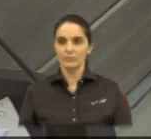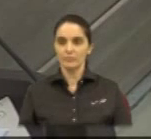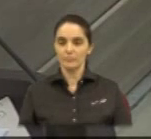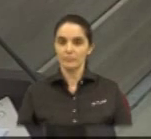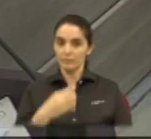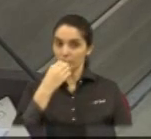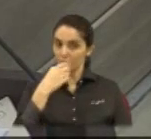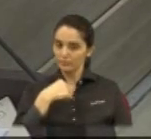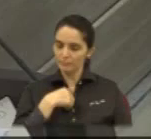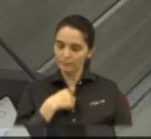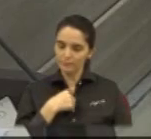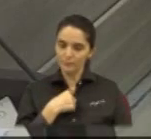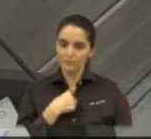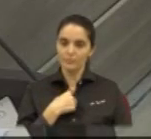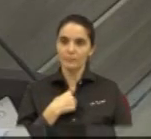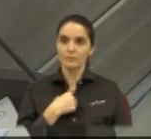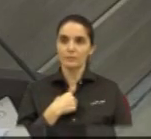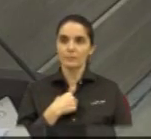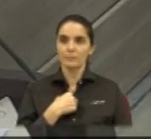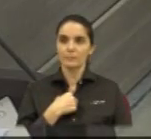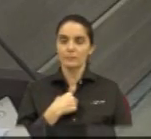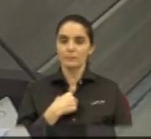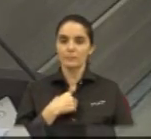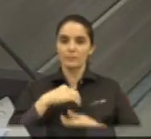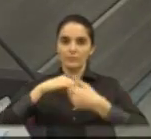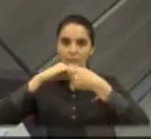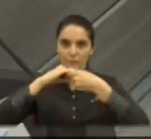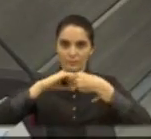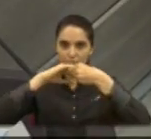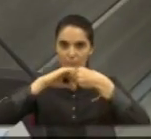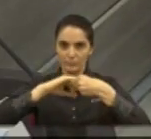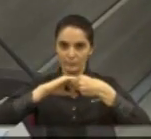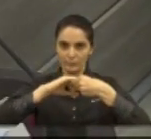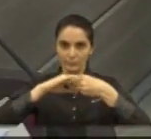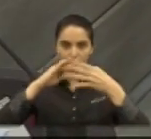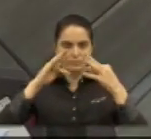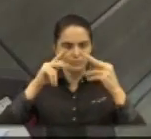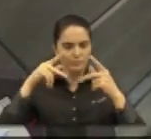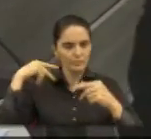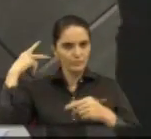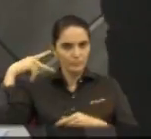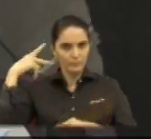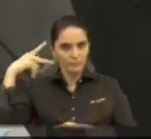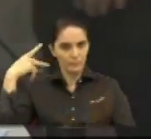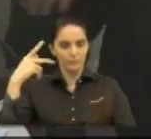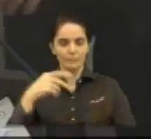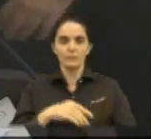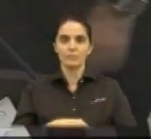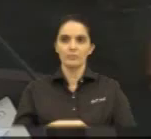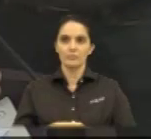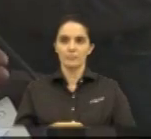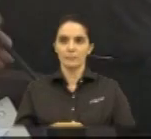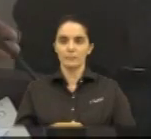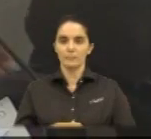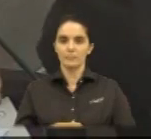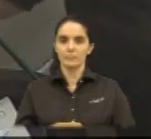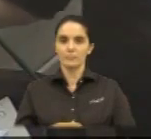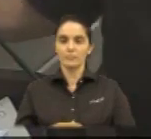Bom, eu gostaria de cumprimentar todos os vereadores e vereadoras, as